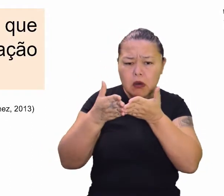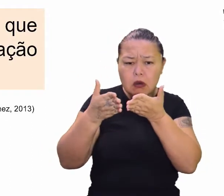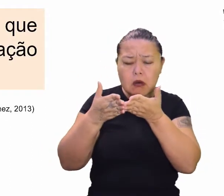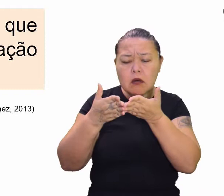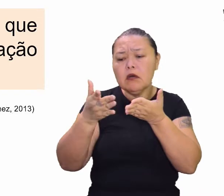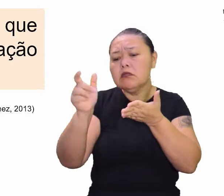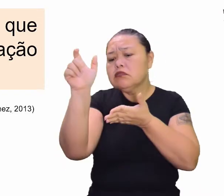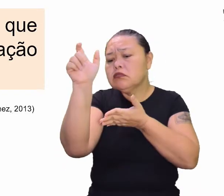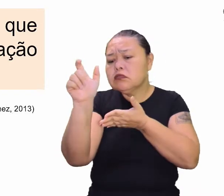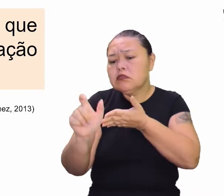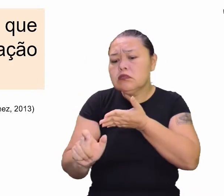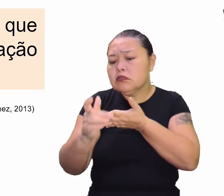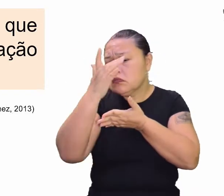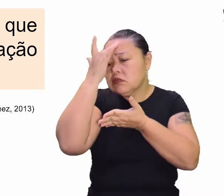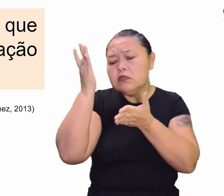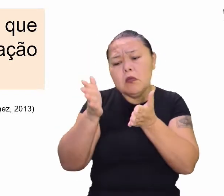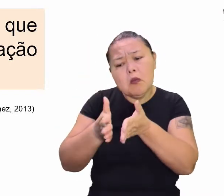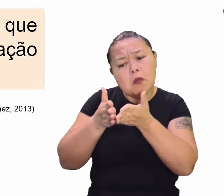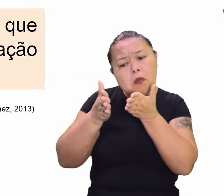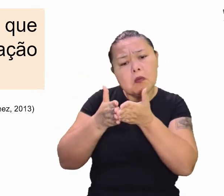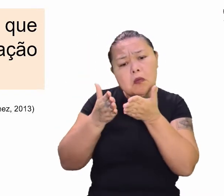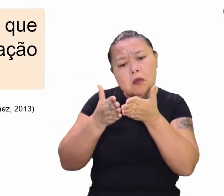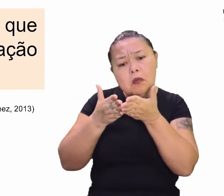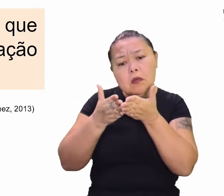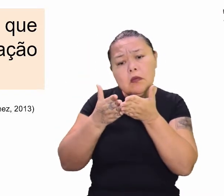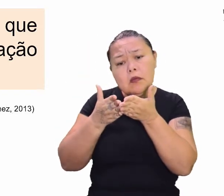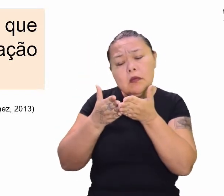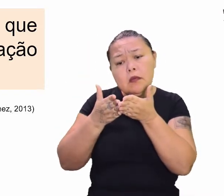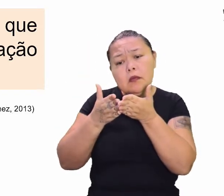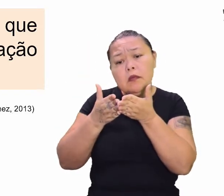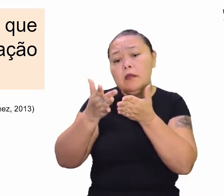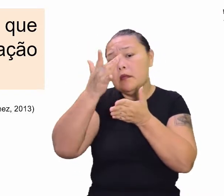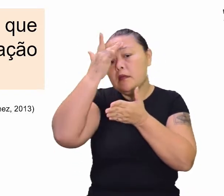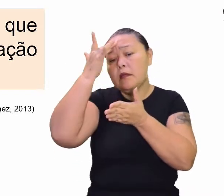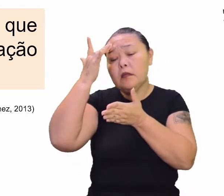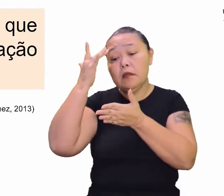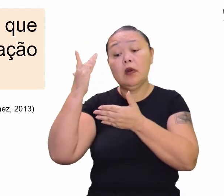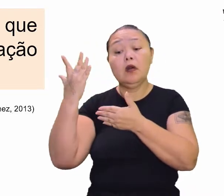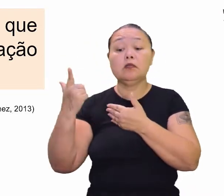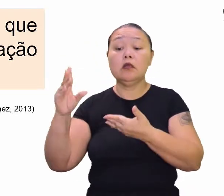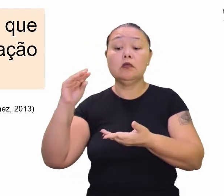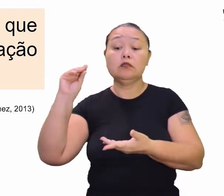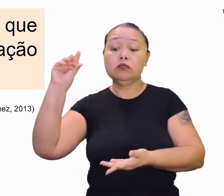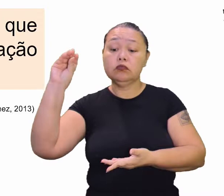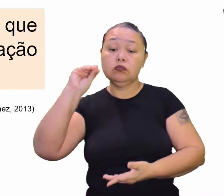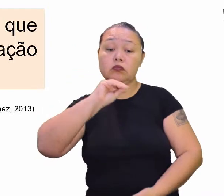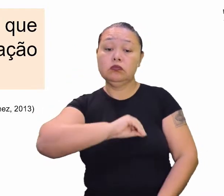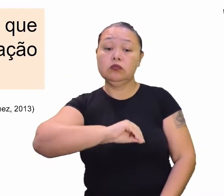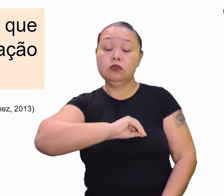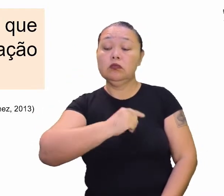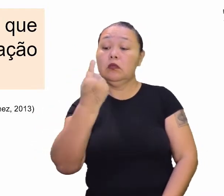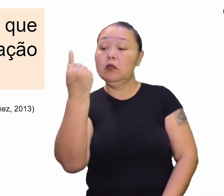Quem são considerados extremamente pobres? Pessoas que sobrevivem com menos de